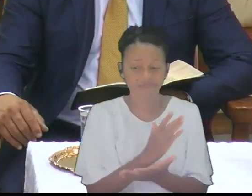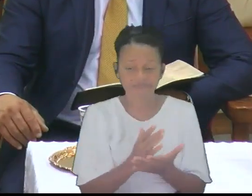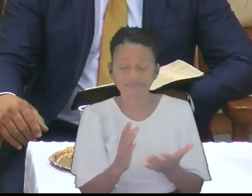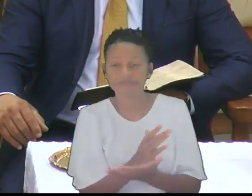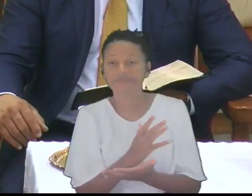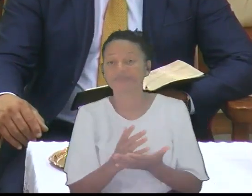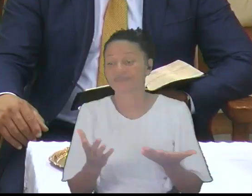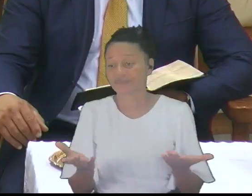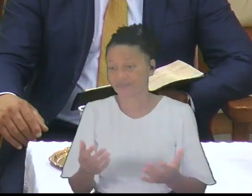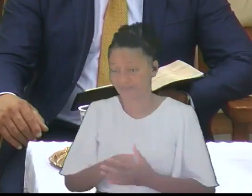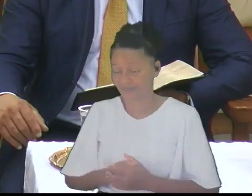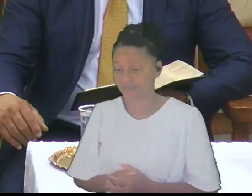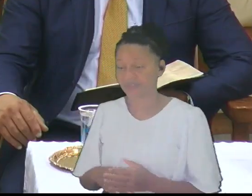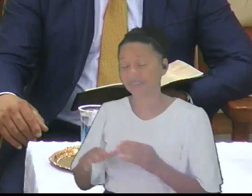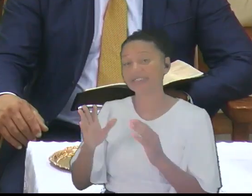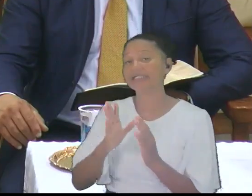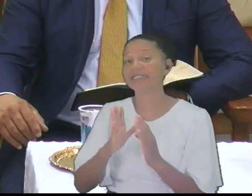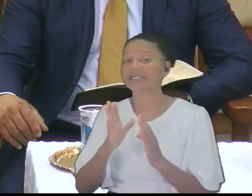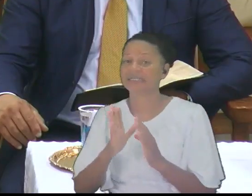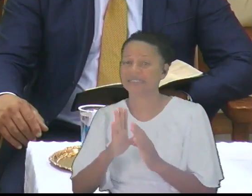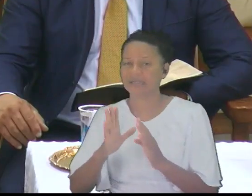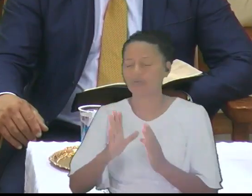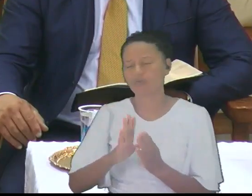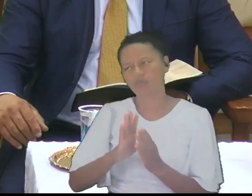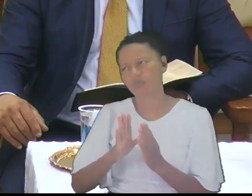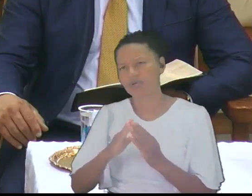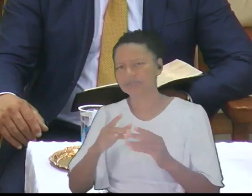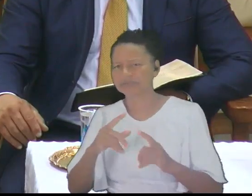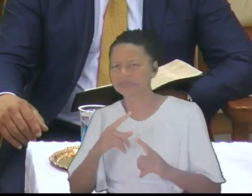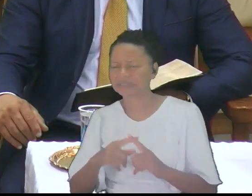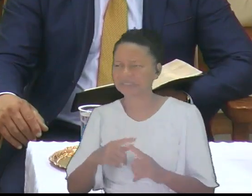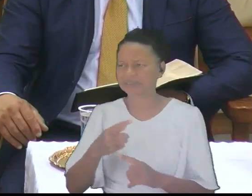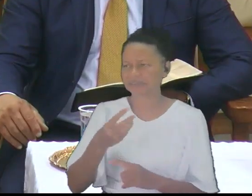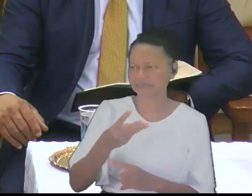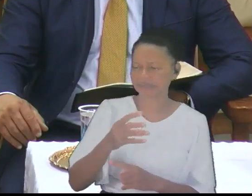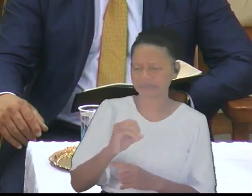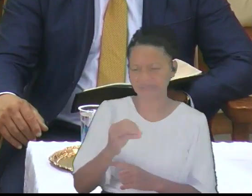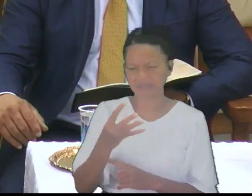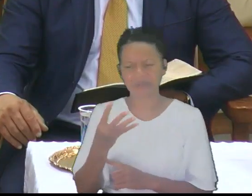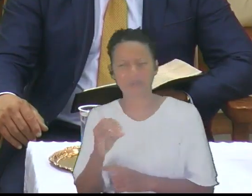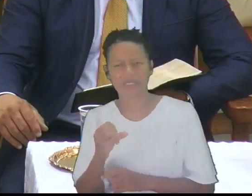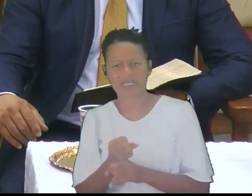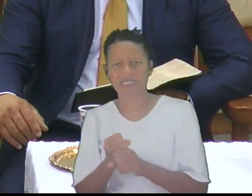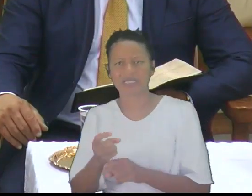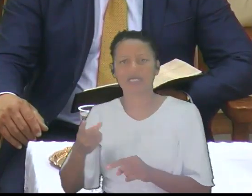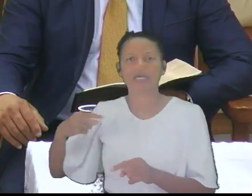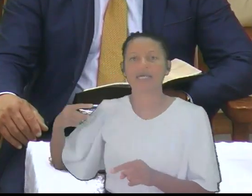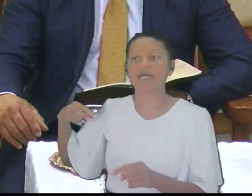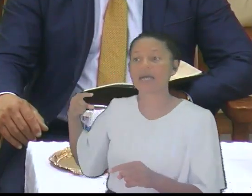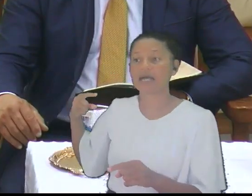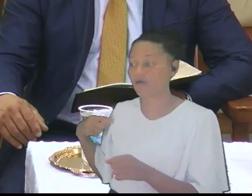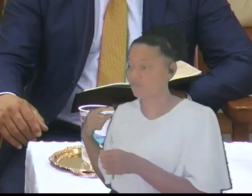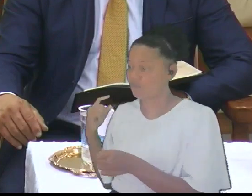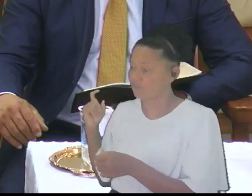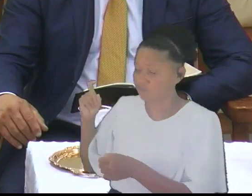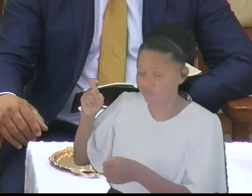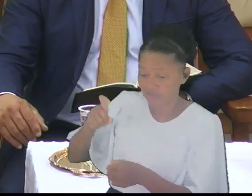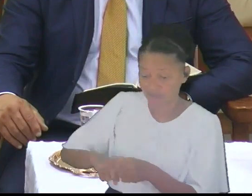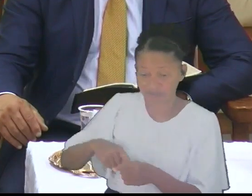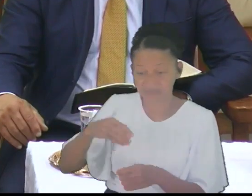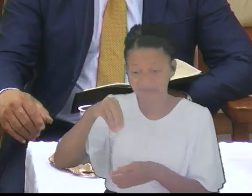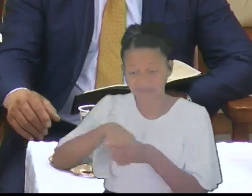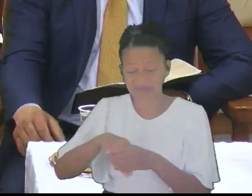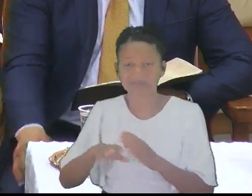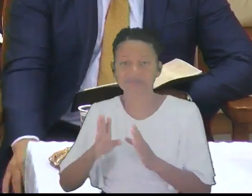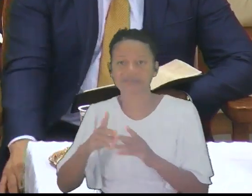igrejas, mais ou menos há uns 30, 40 anos, veio uma moda de trazer de volta para a igreja